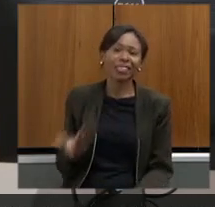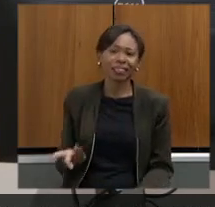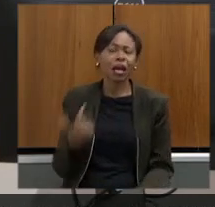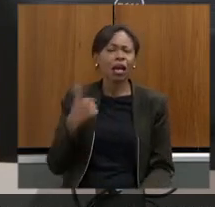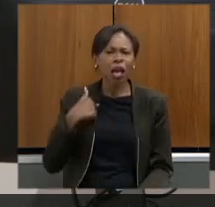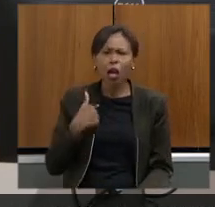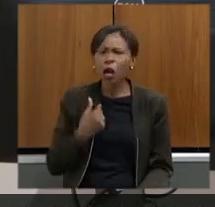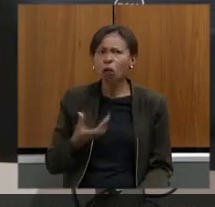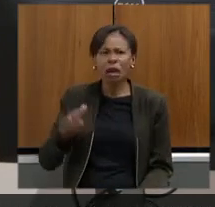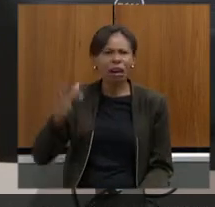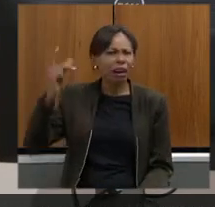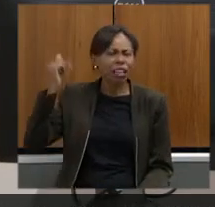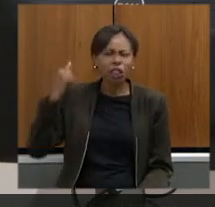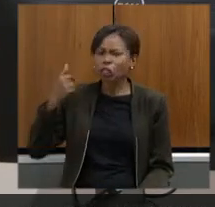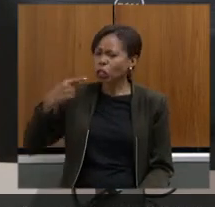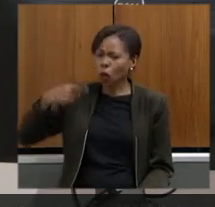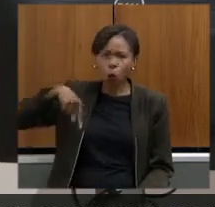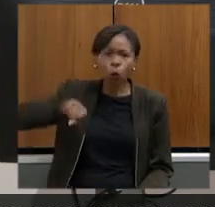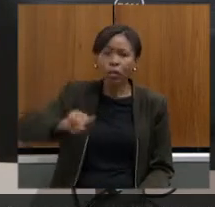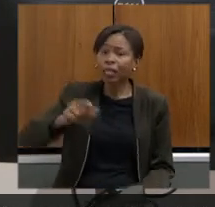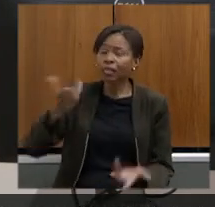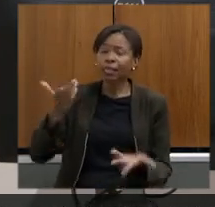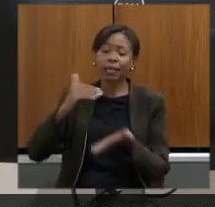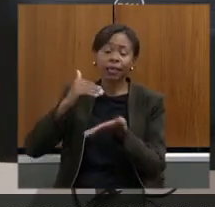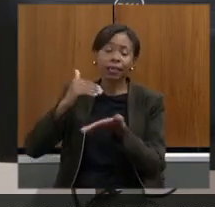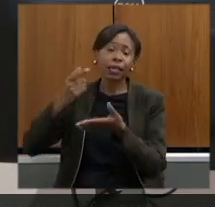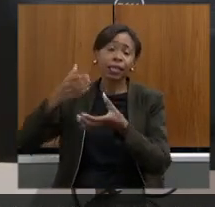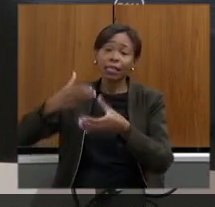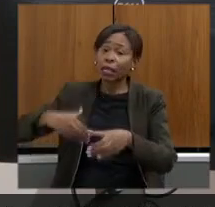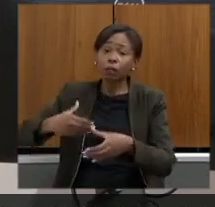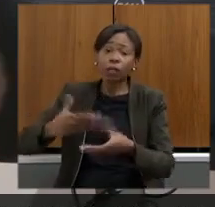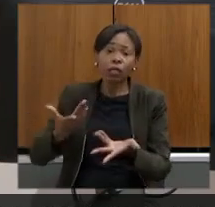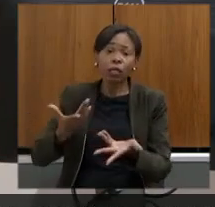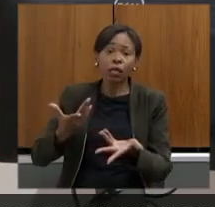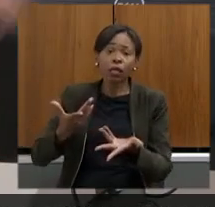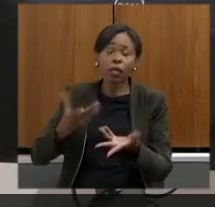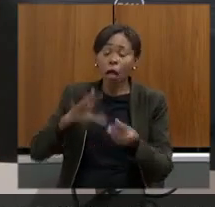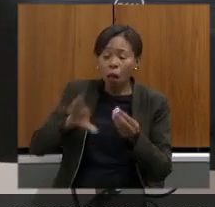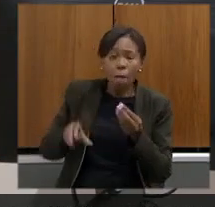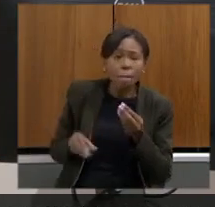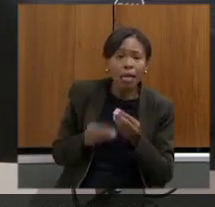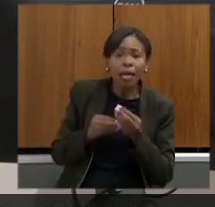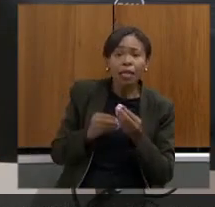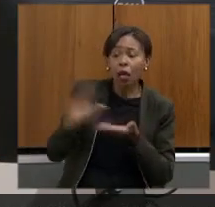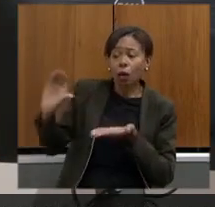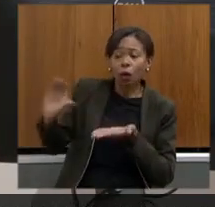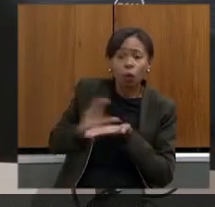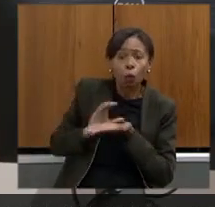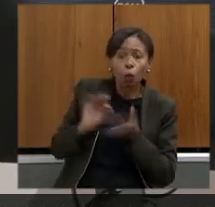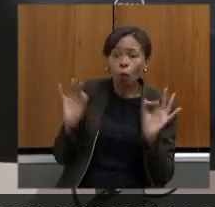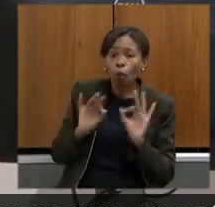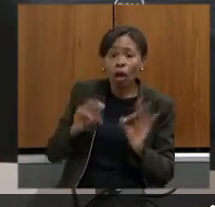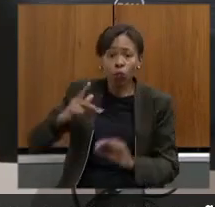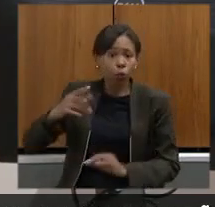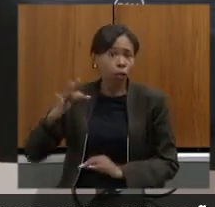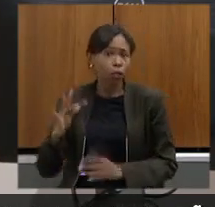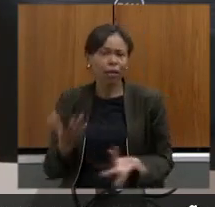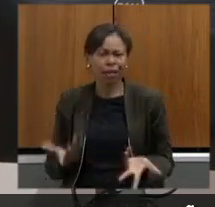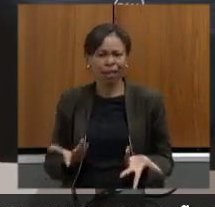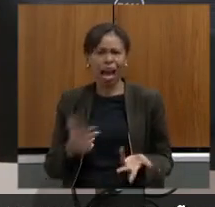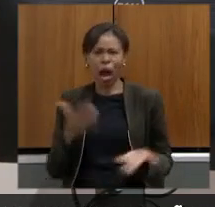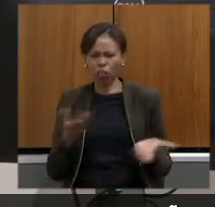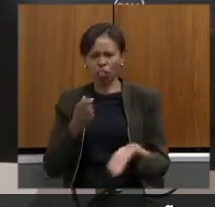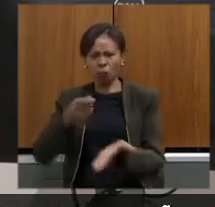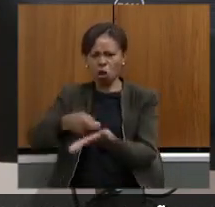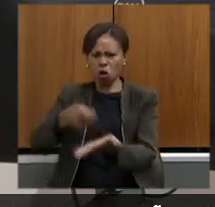administrativa e sem receber um centavo de emenda no governo do PT Eles estão cobrando o secretário livro é importante né tem toda uma